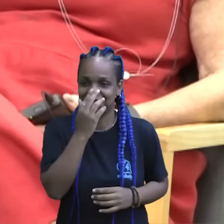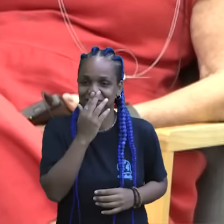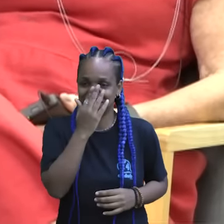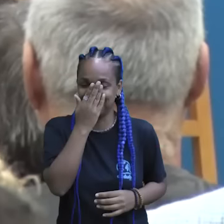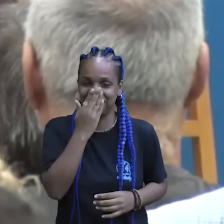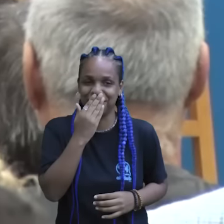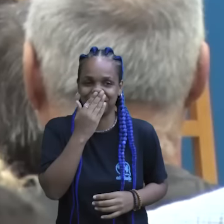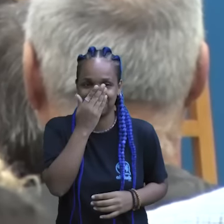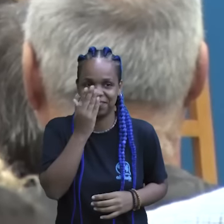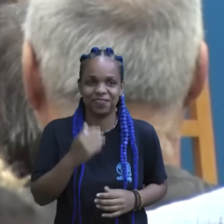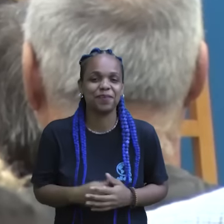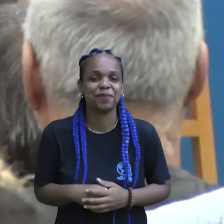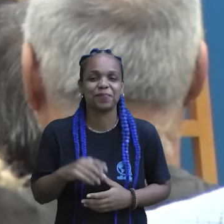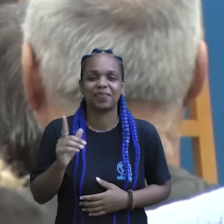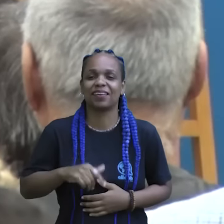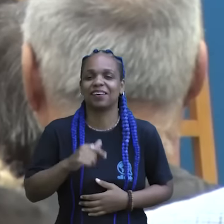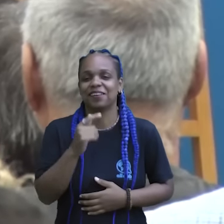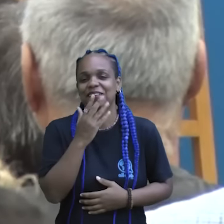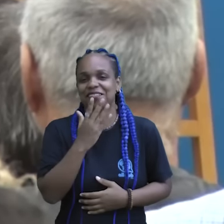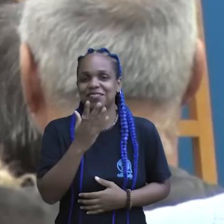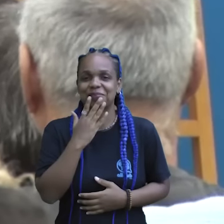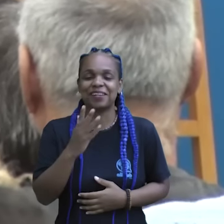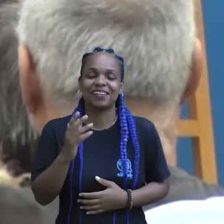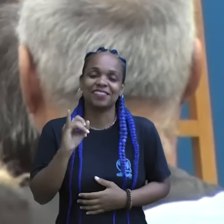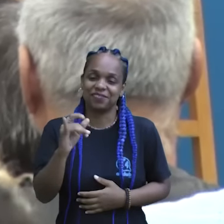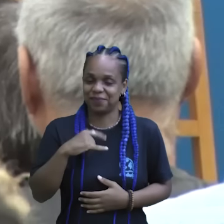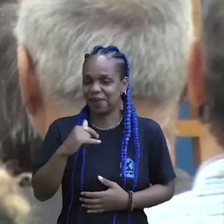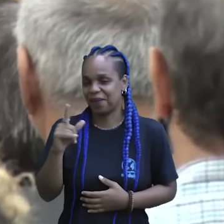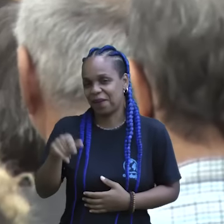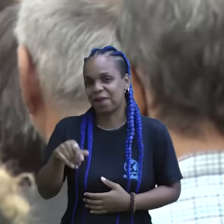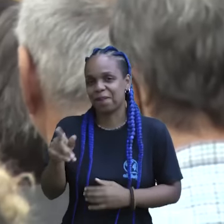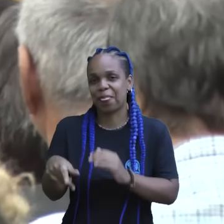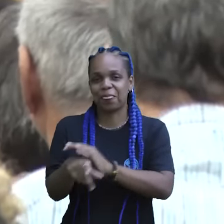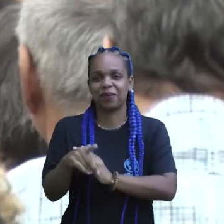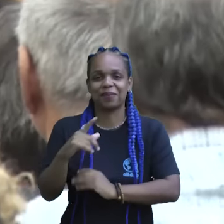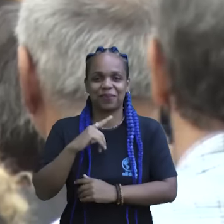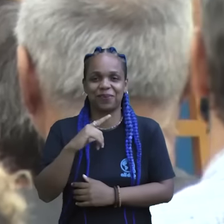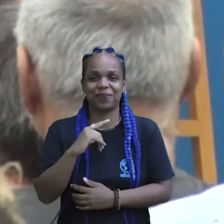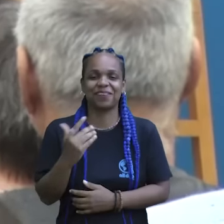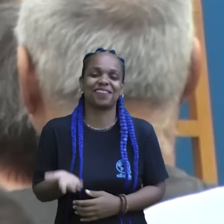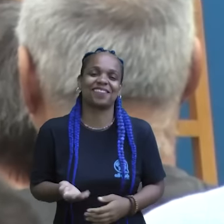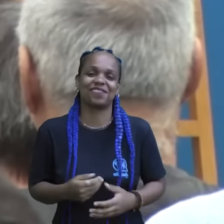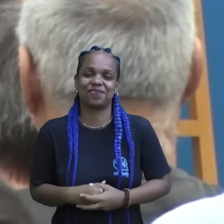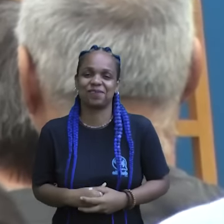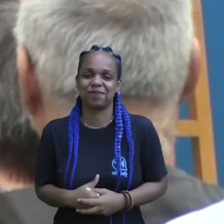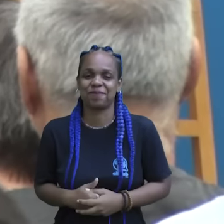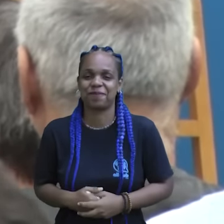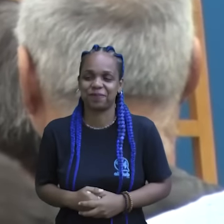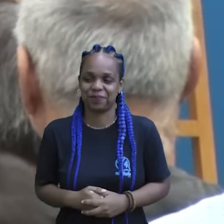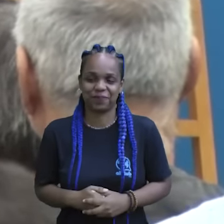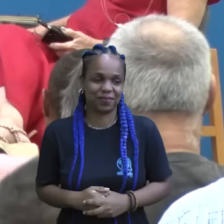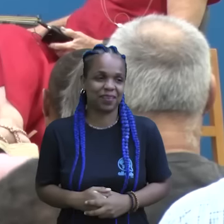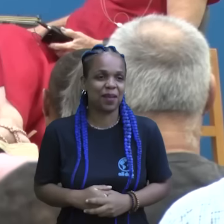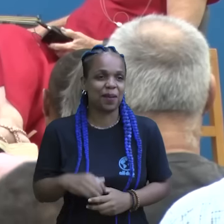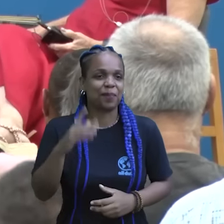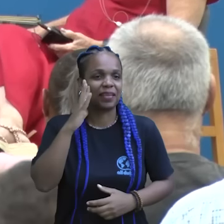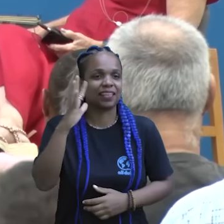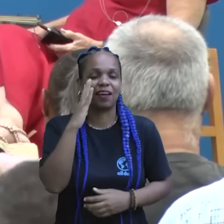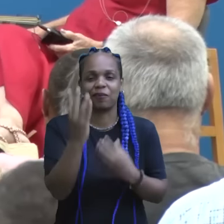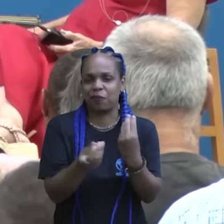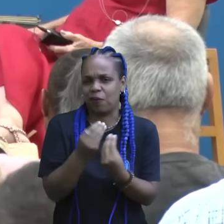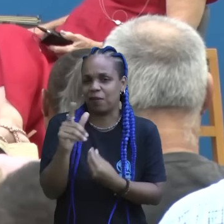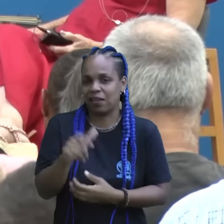sofrido. Leitor dessa literatura realista. Ele gostava muito dessa literatura. Essa